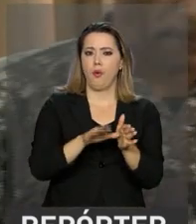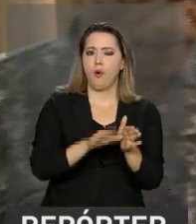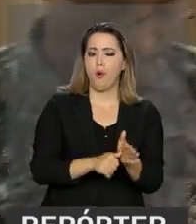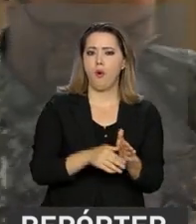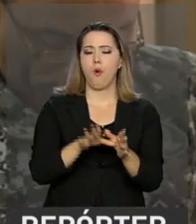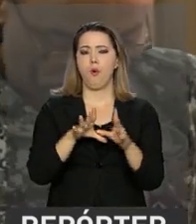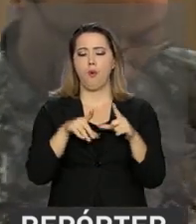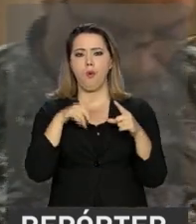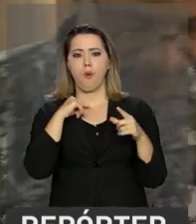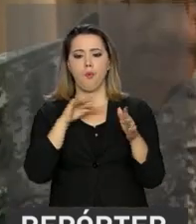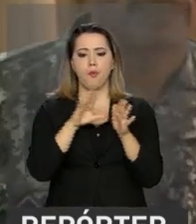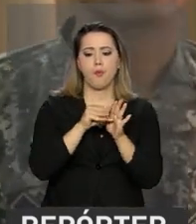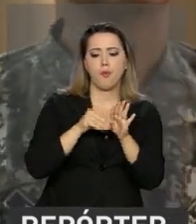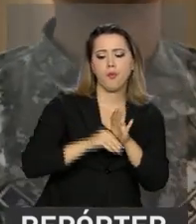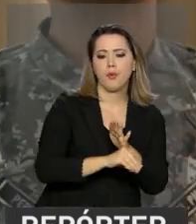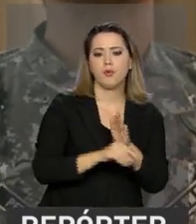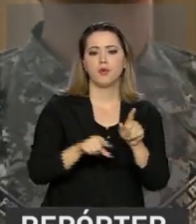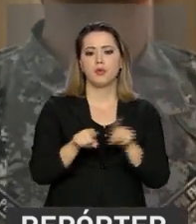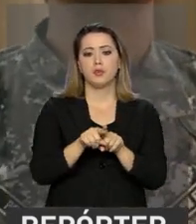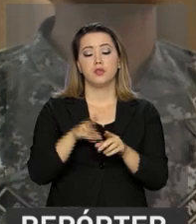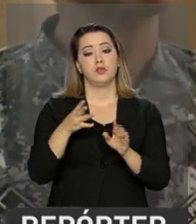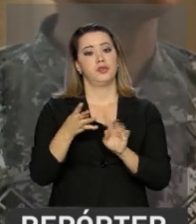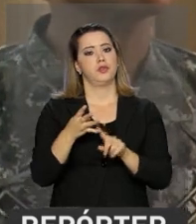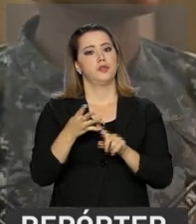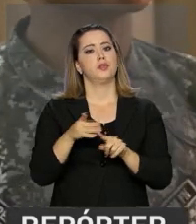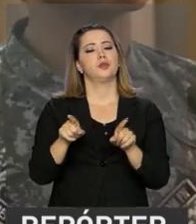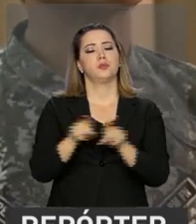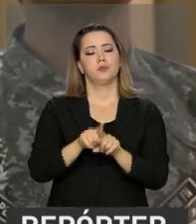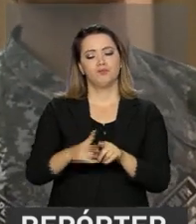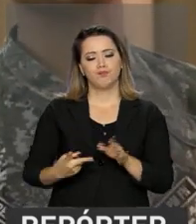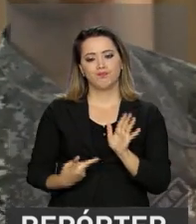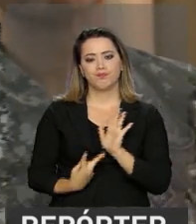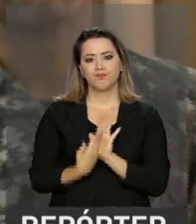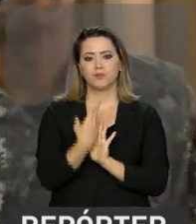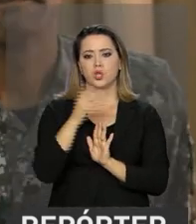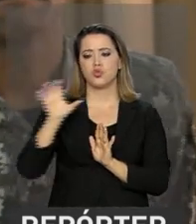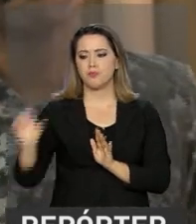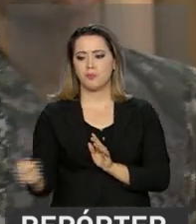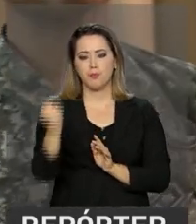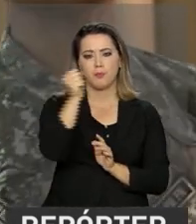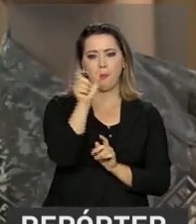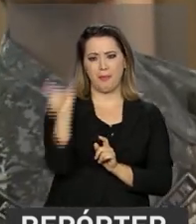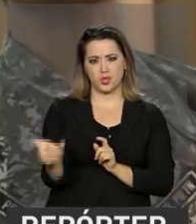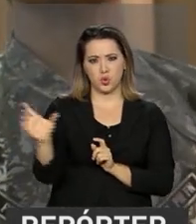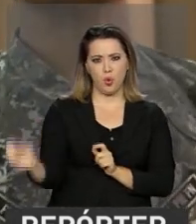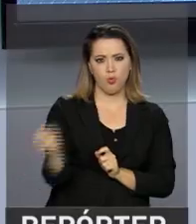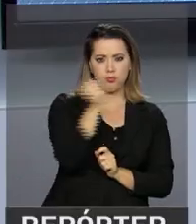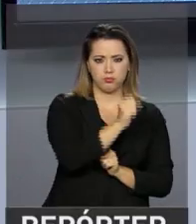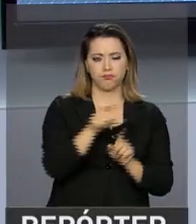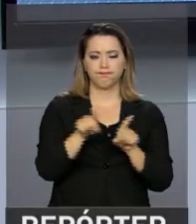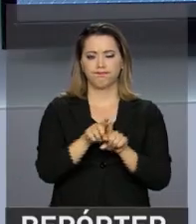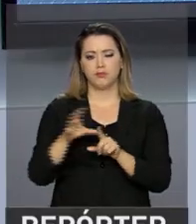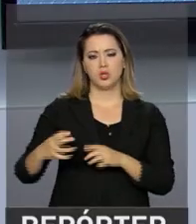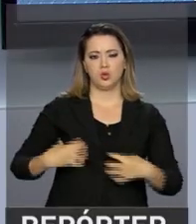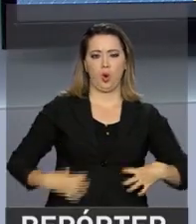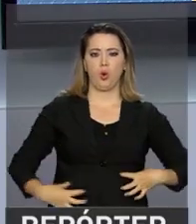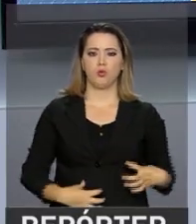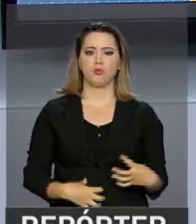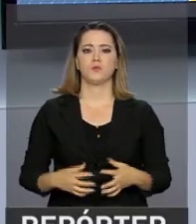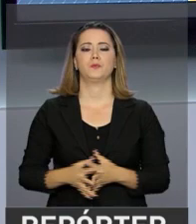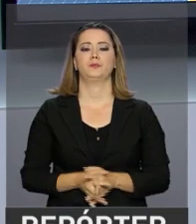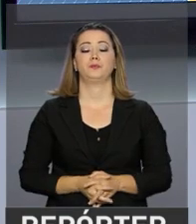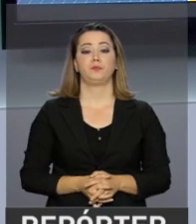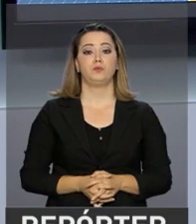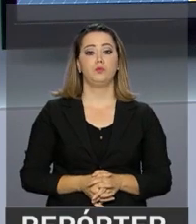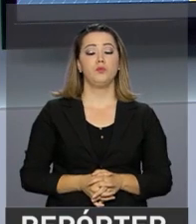colarinho branco e por trágico que seja o tráfico de pessoas e de órgãos domingo